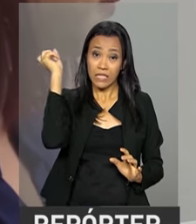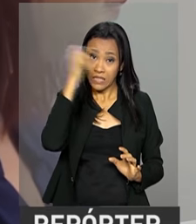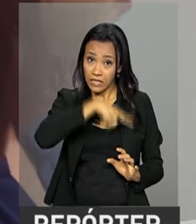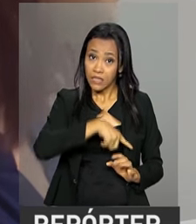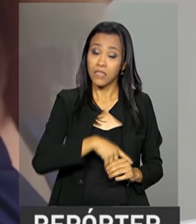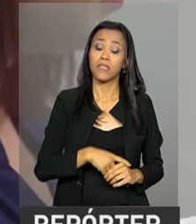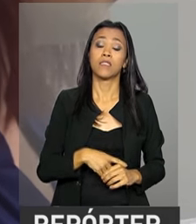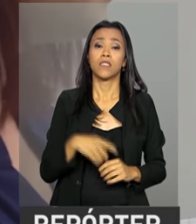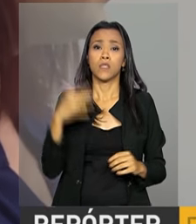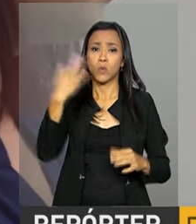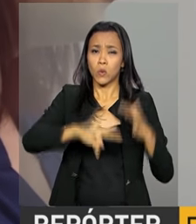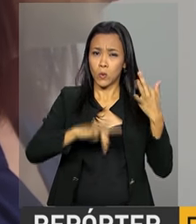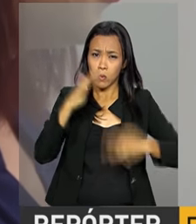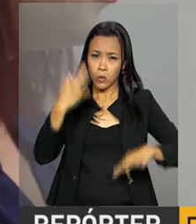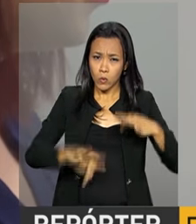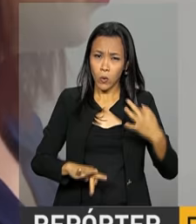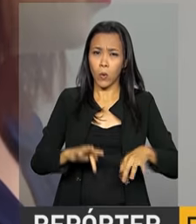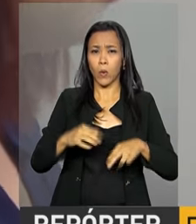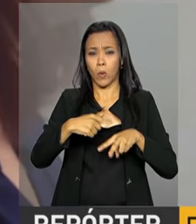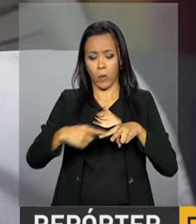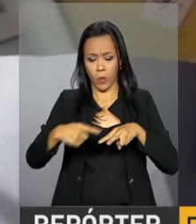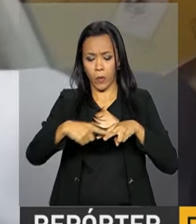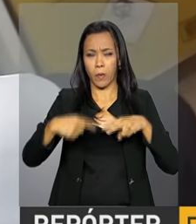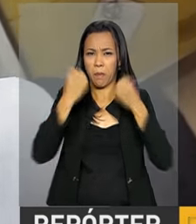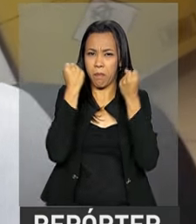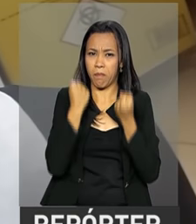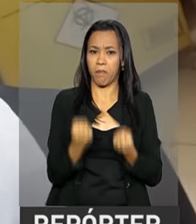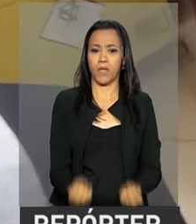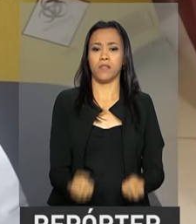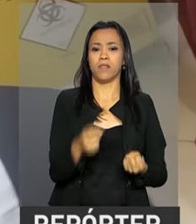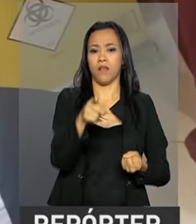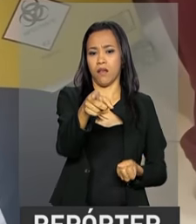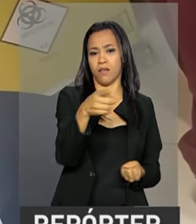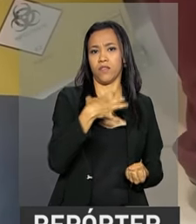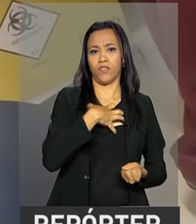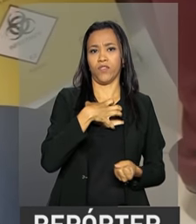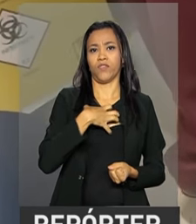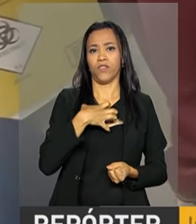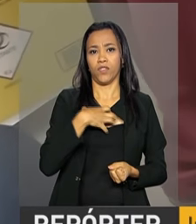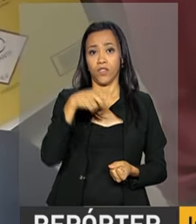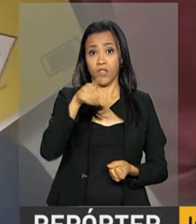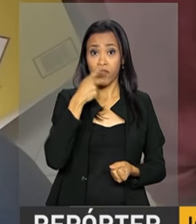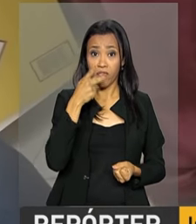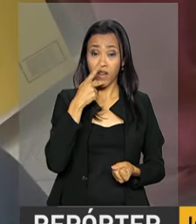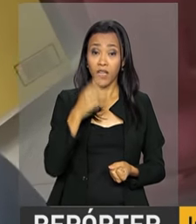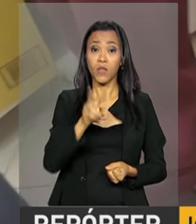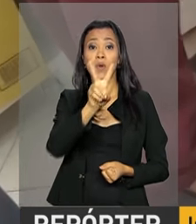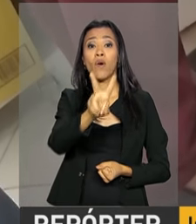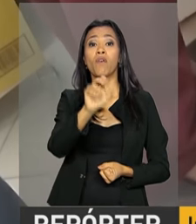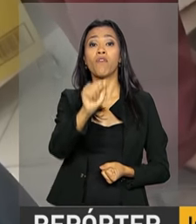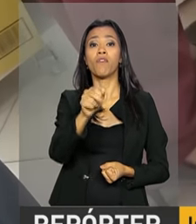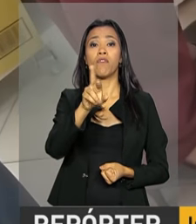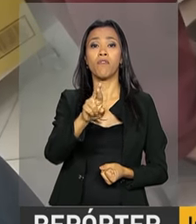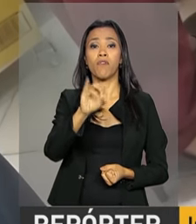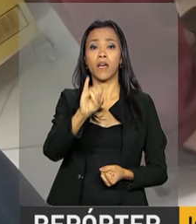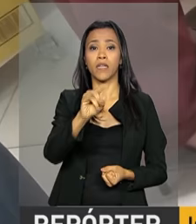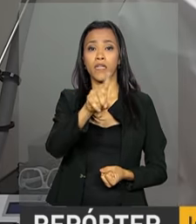dores, dores e a perna pesada. Estamos falando das varizes, um problema que afeta cerca